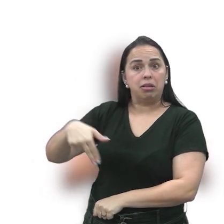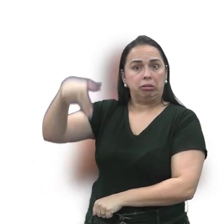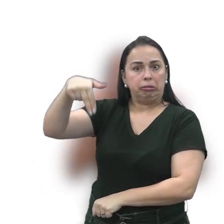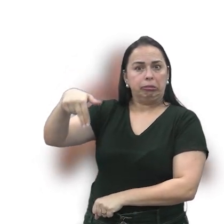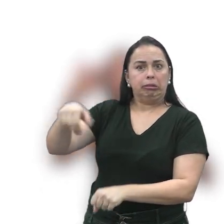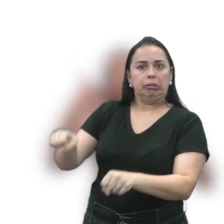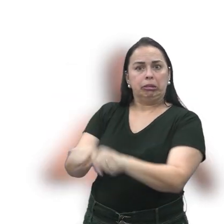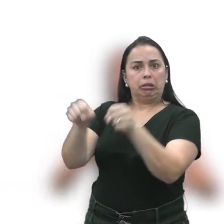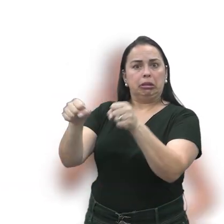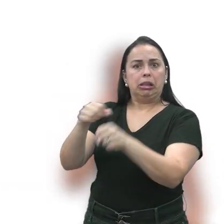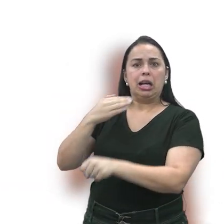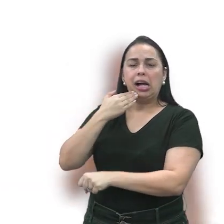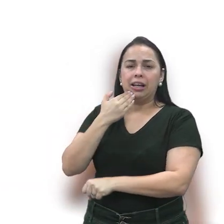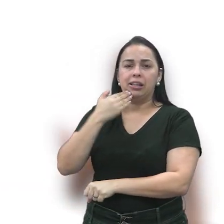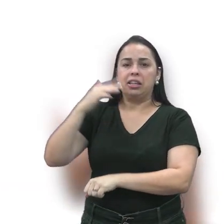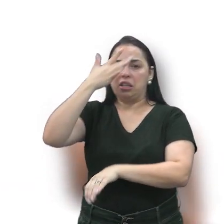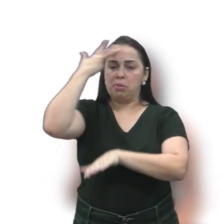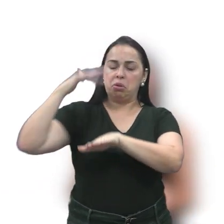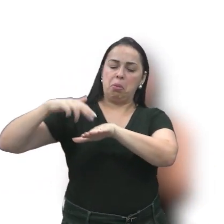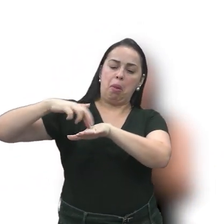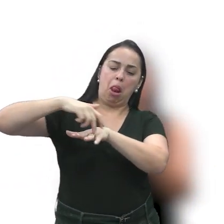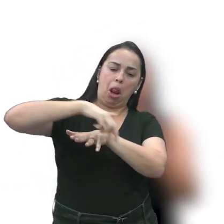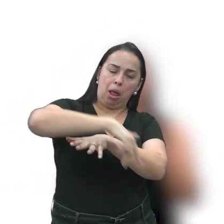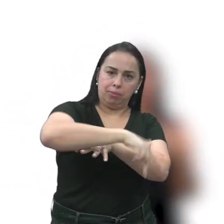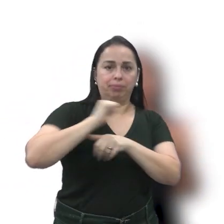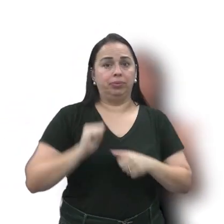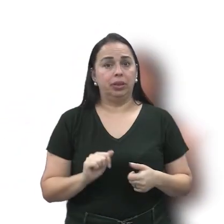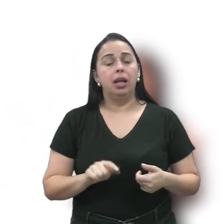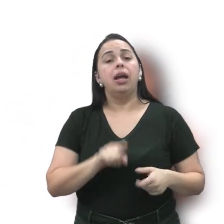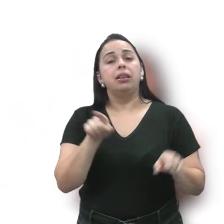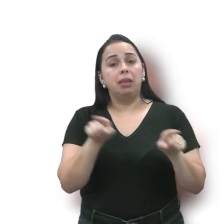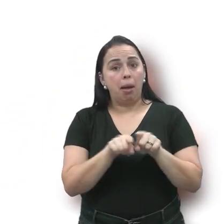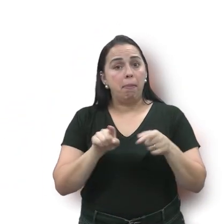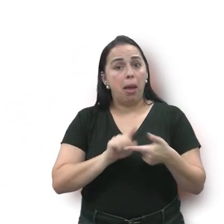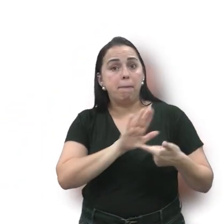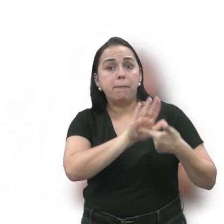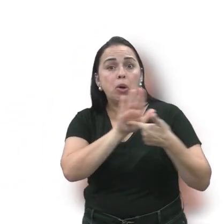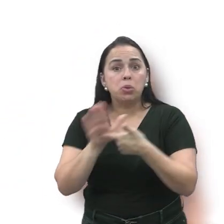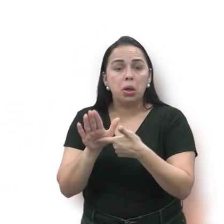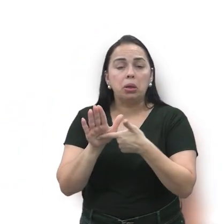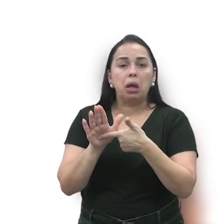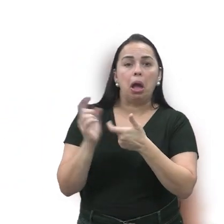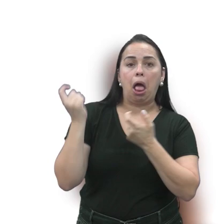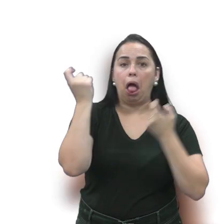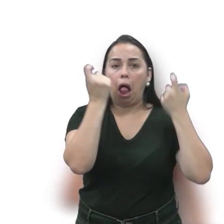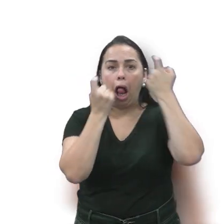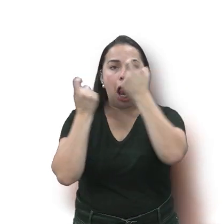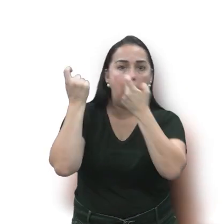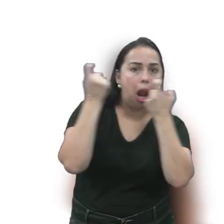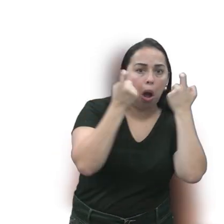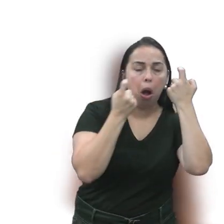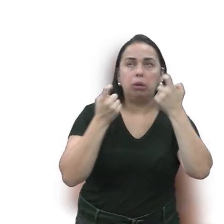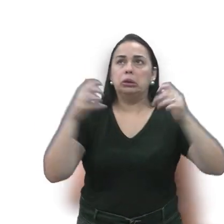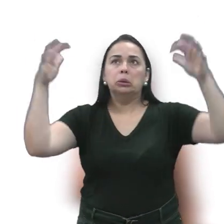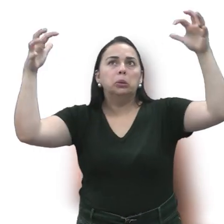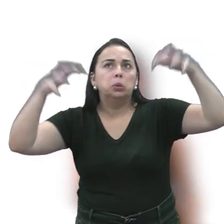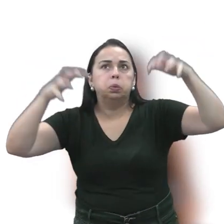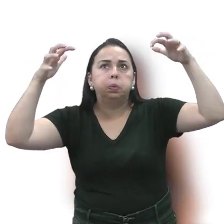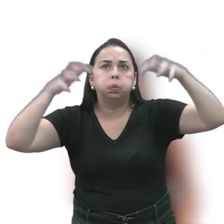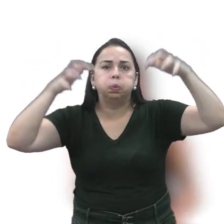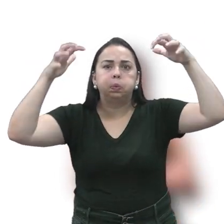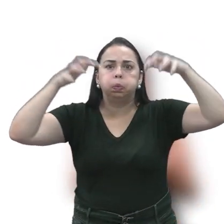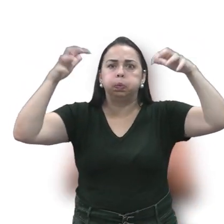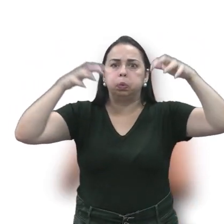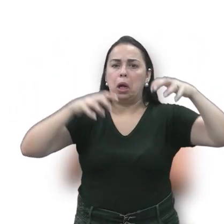norte estragou e os passageiros foram impactados. Chagas também demonstrou apreensão com as fortes chuvas na cidade.